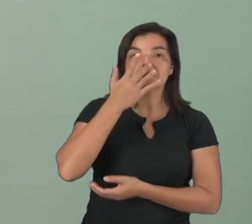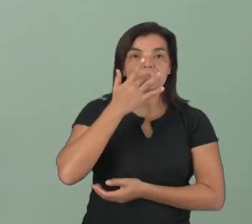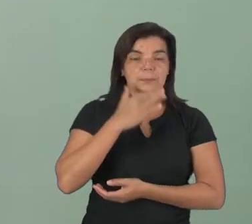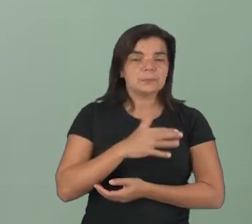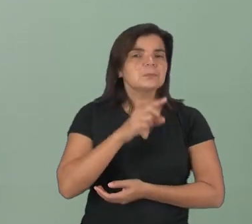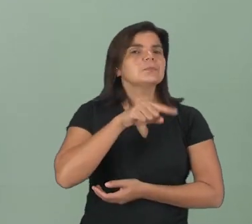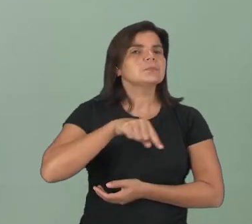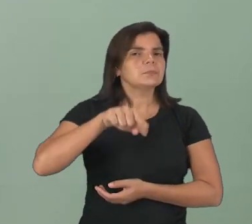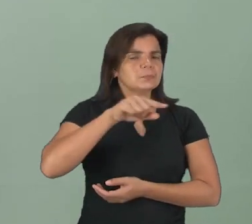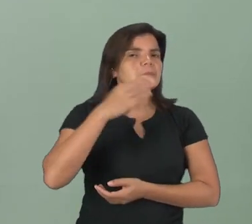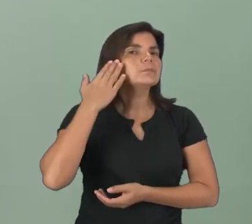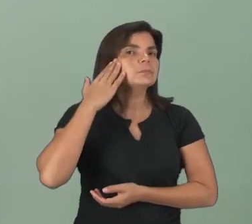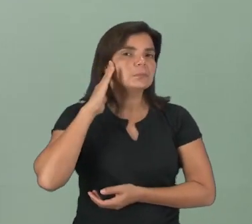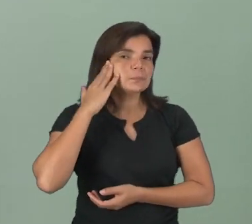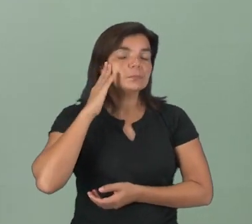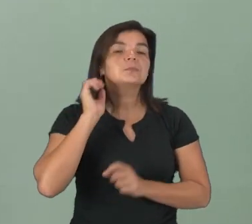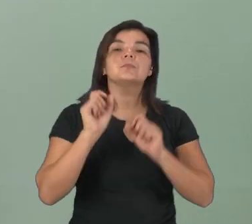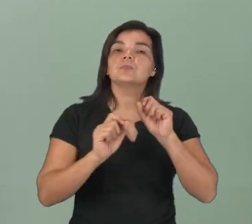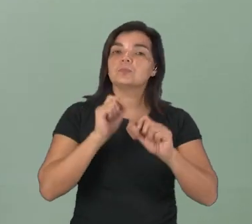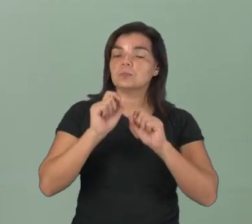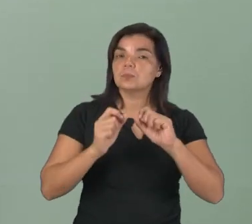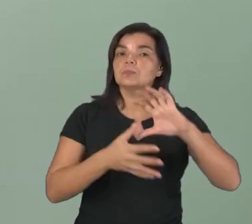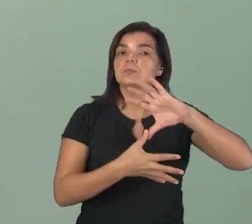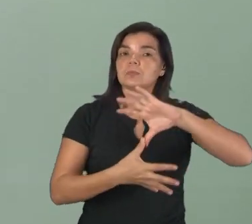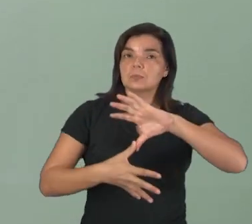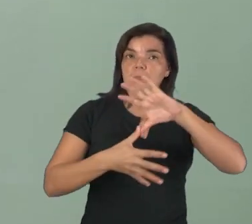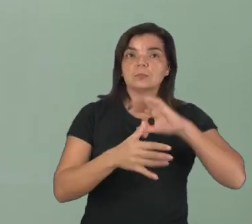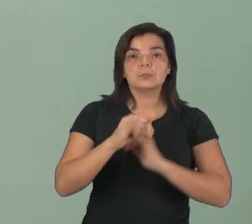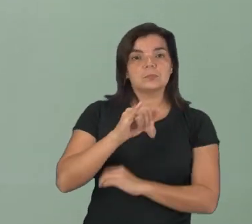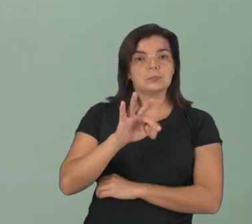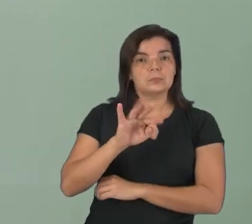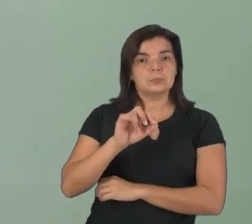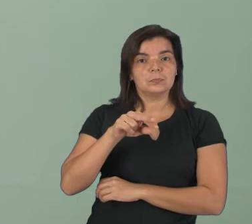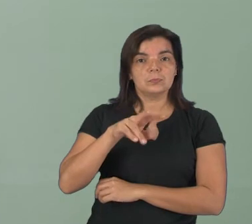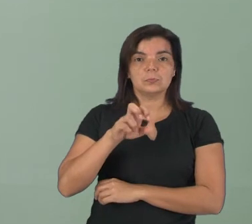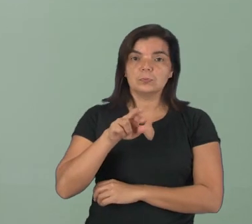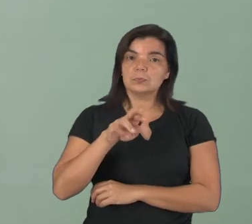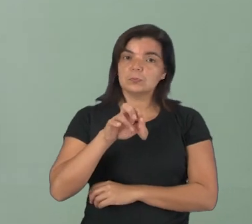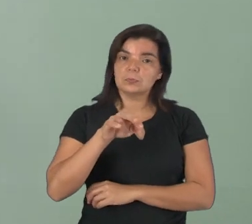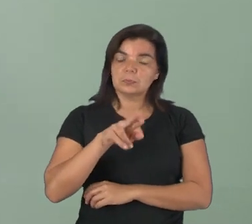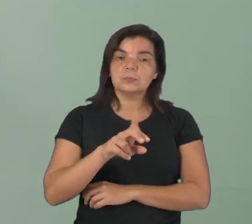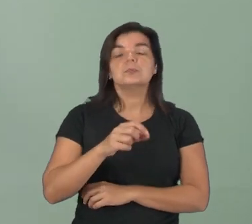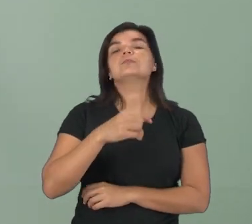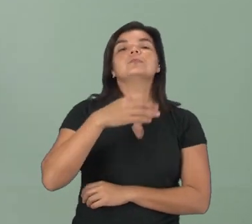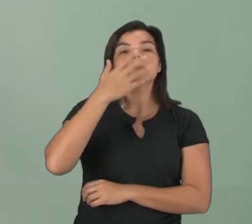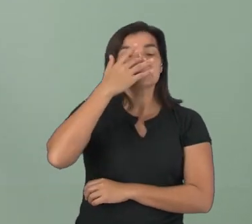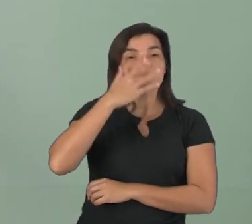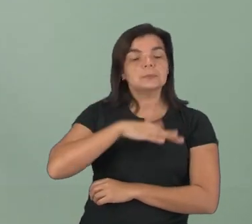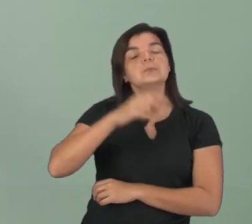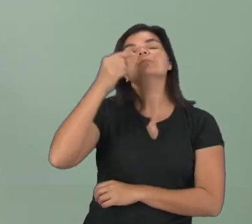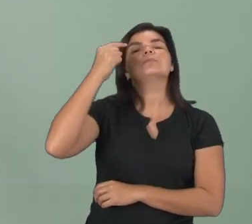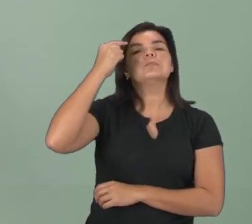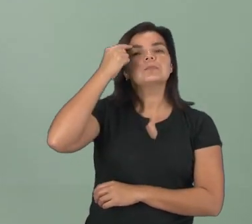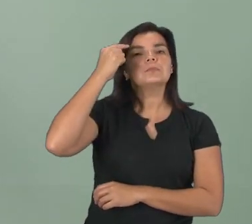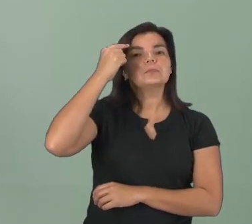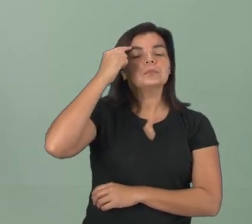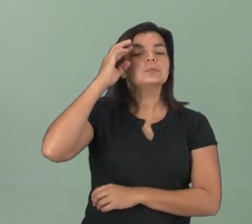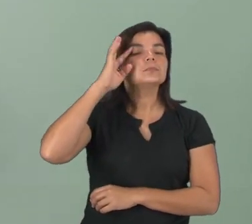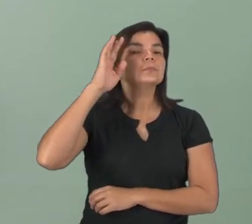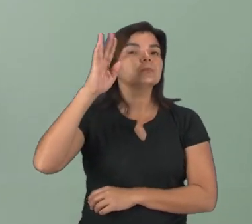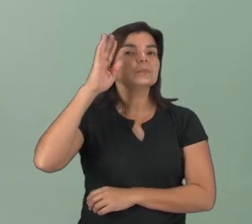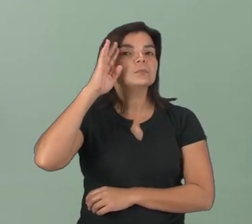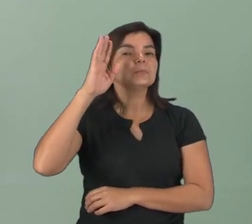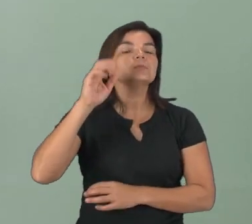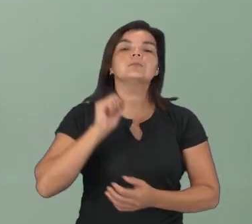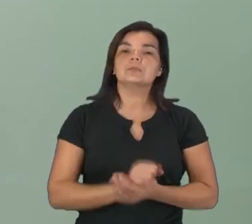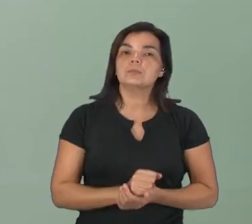crianças, vocês compreenderam o que é mapa mental de itinerário? As crianças mentalizaram,